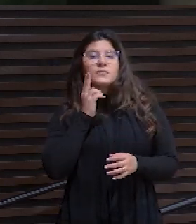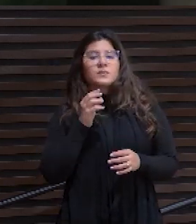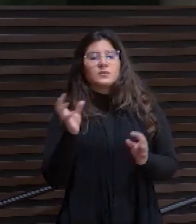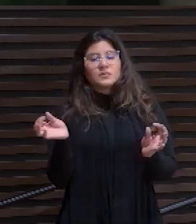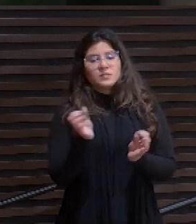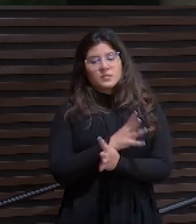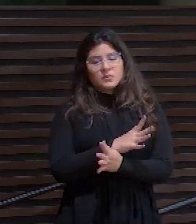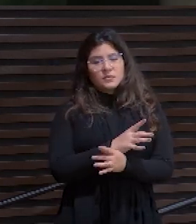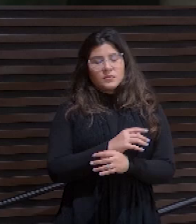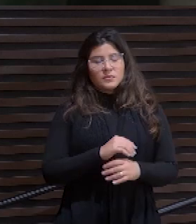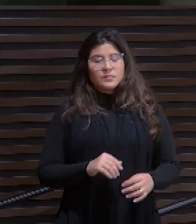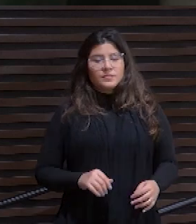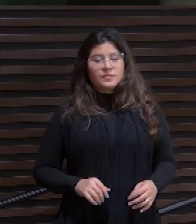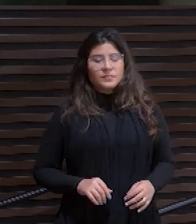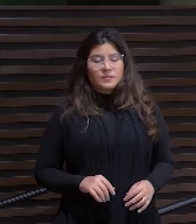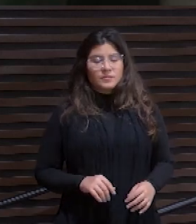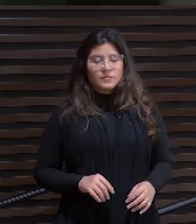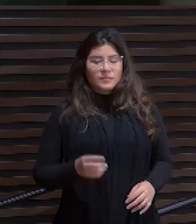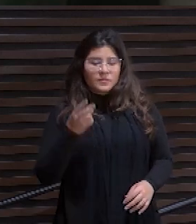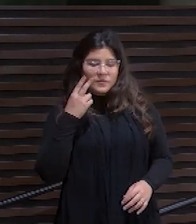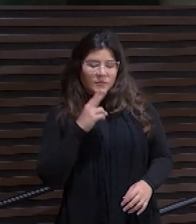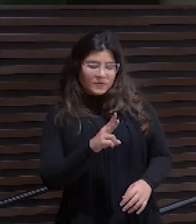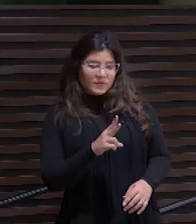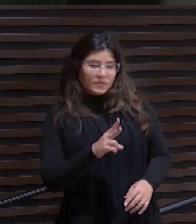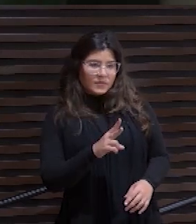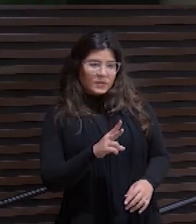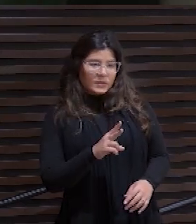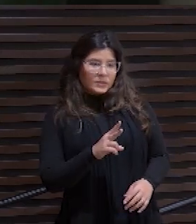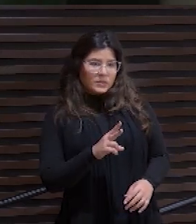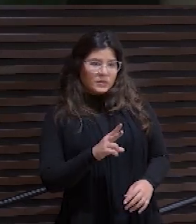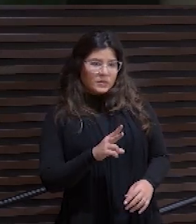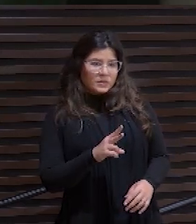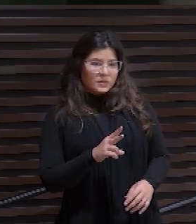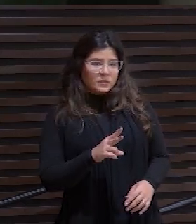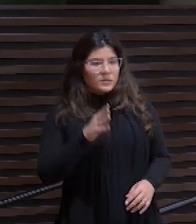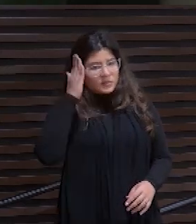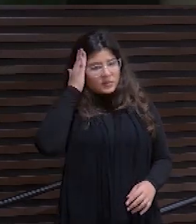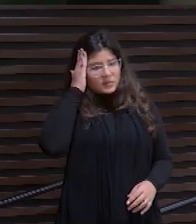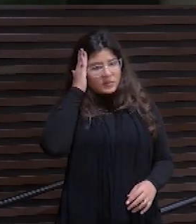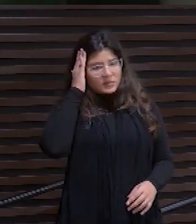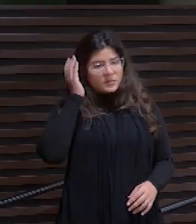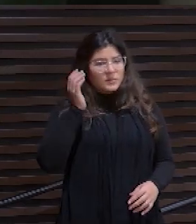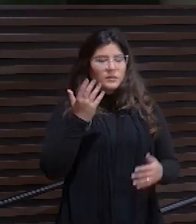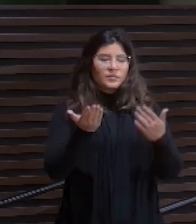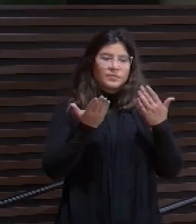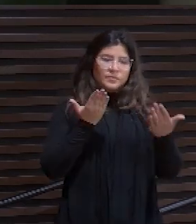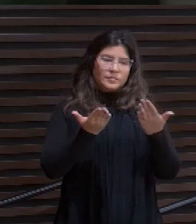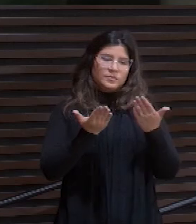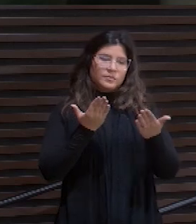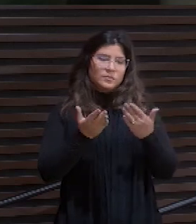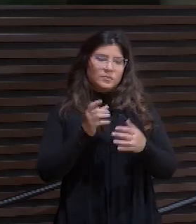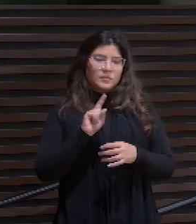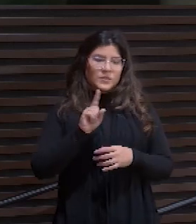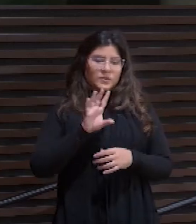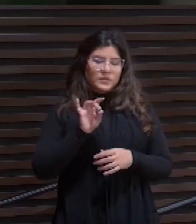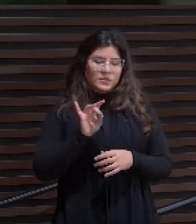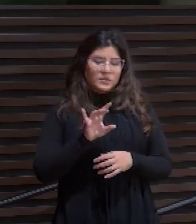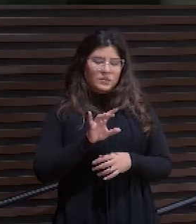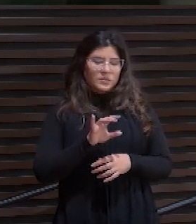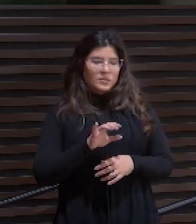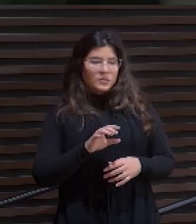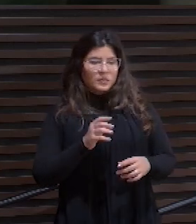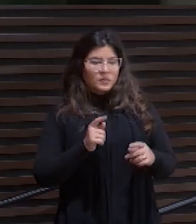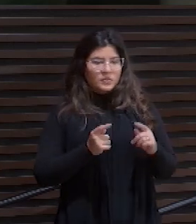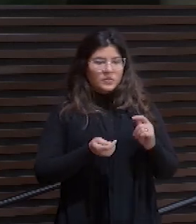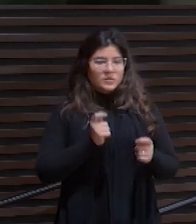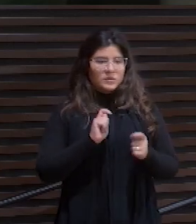Então nós olhamos e fazemos essa analogia não só ao sistema religioso e ao modelo